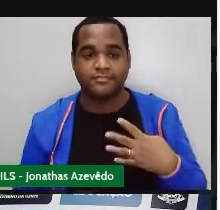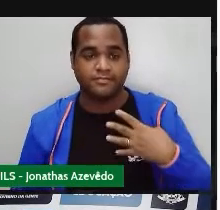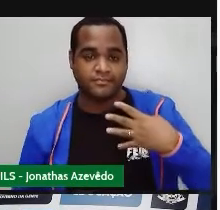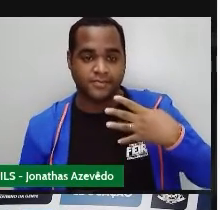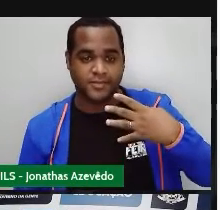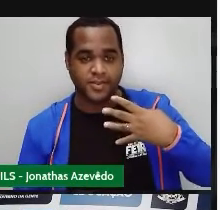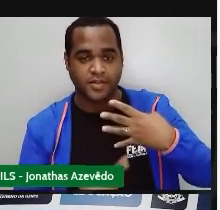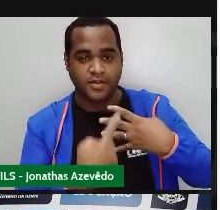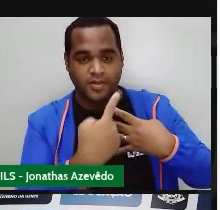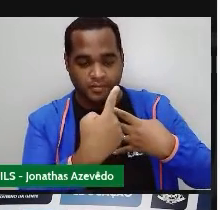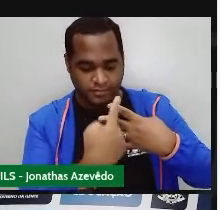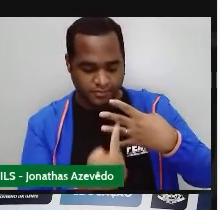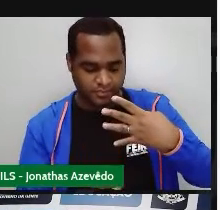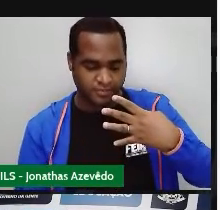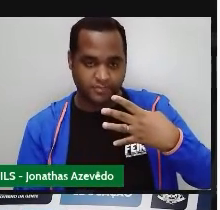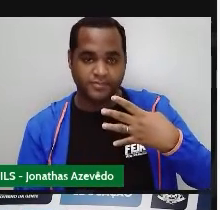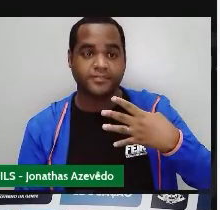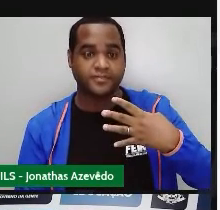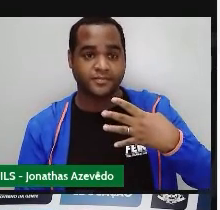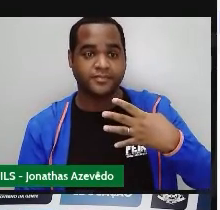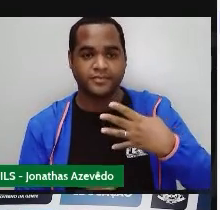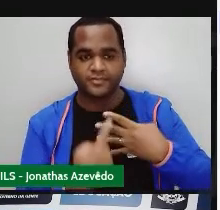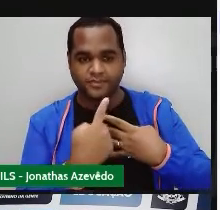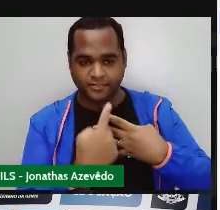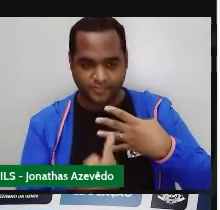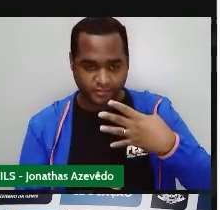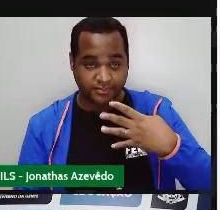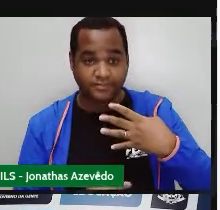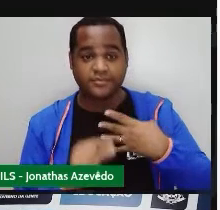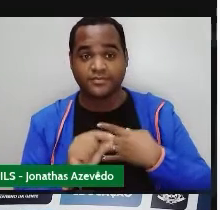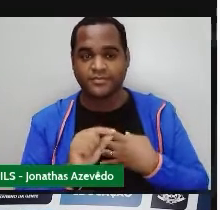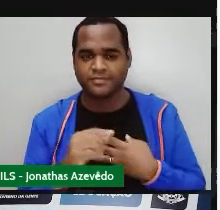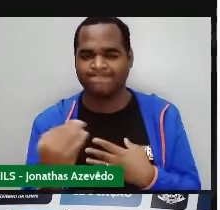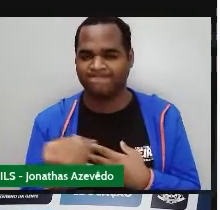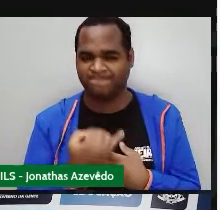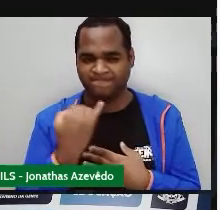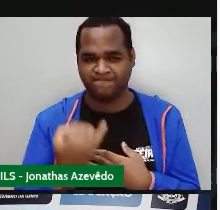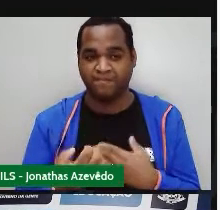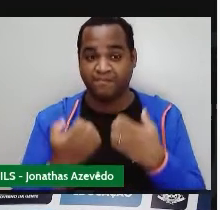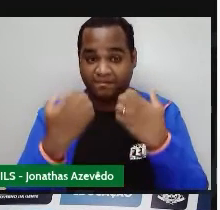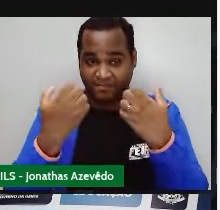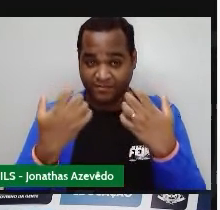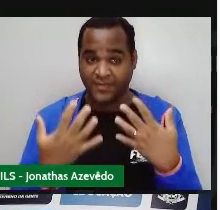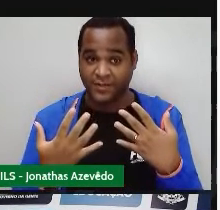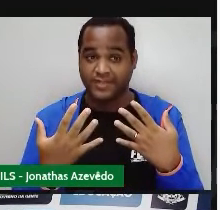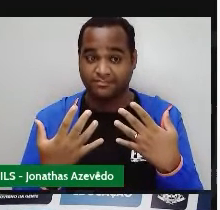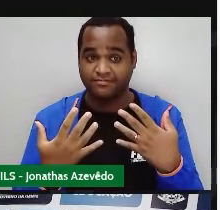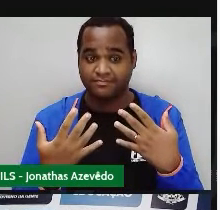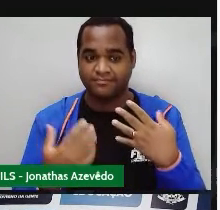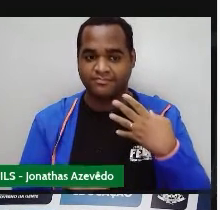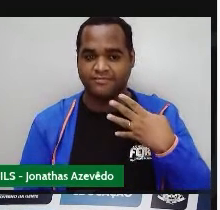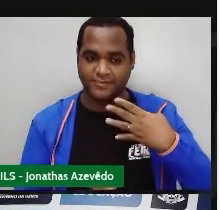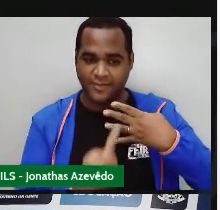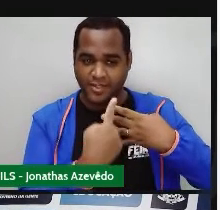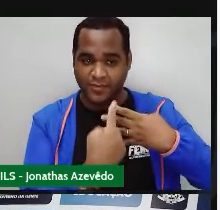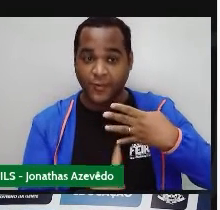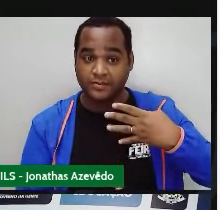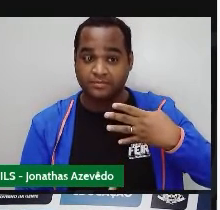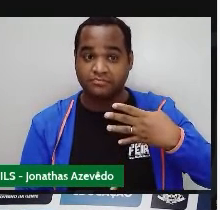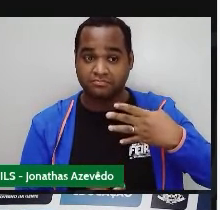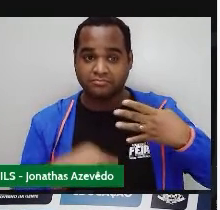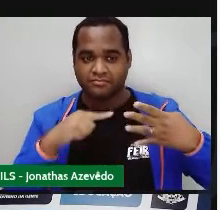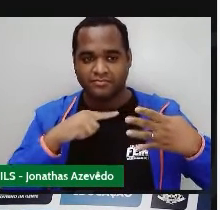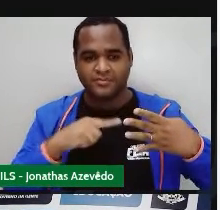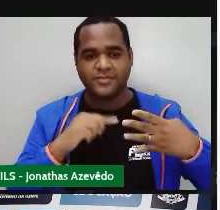aqui ó que para resolver problemas em matemática existem quatro etapas Quatro Passos que você